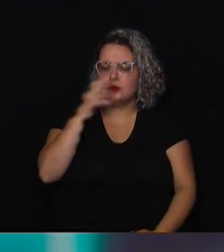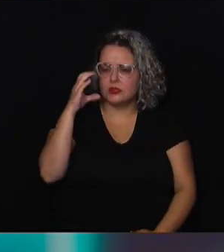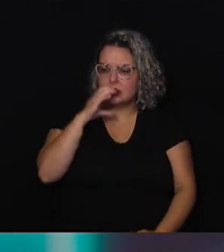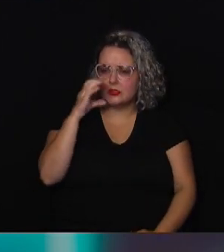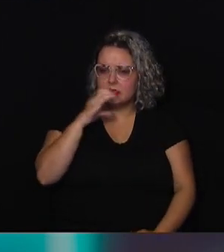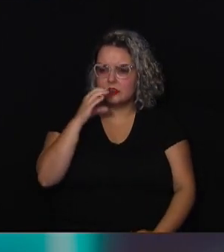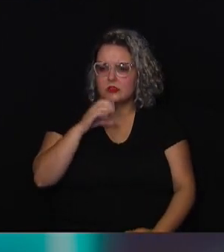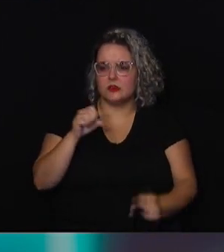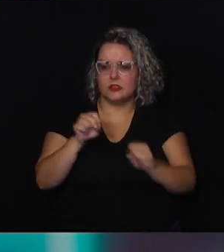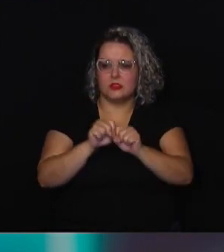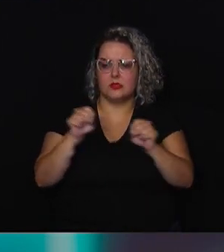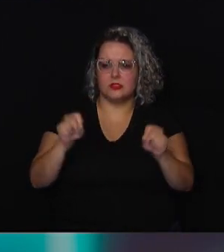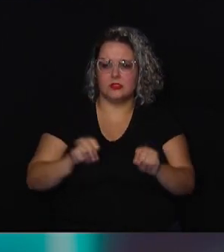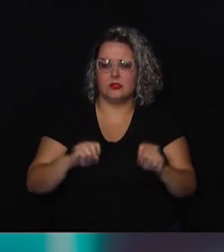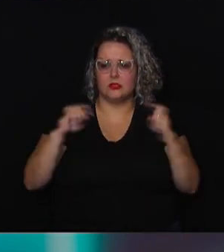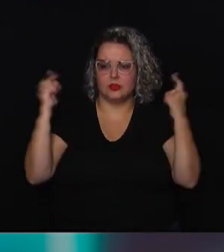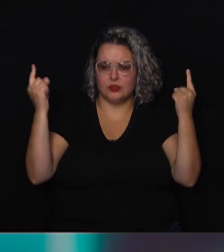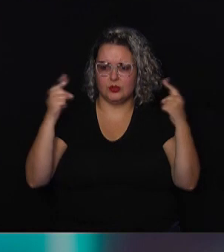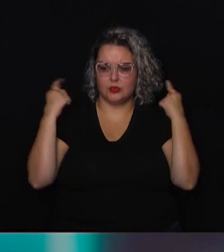sistema ambulatorial, nós tivemos